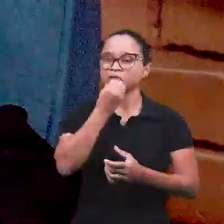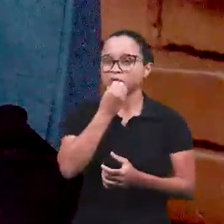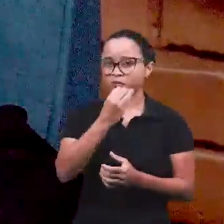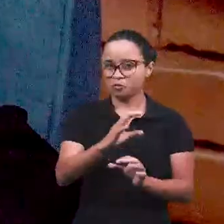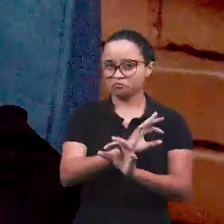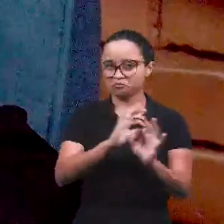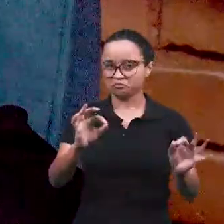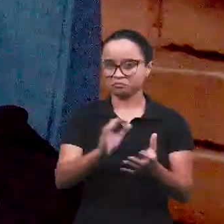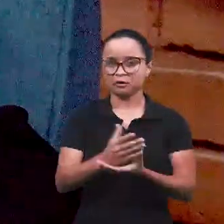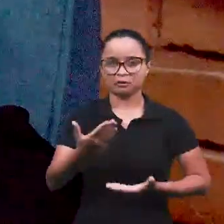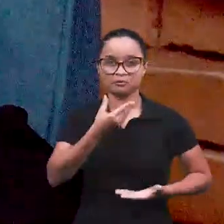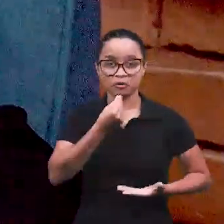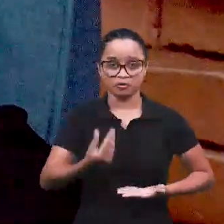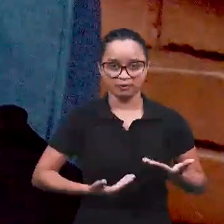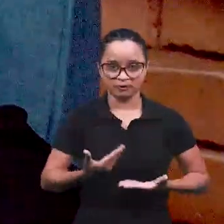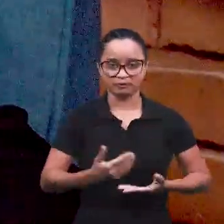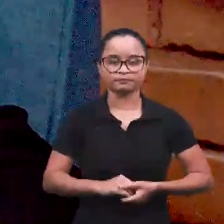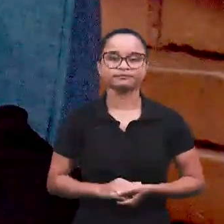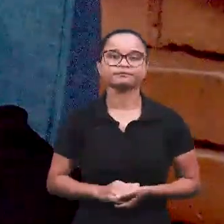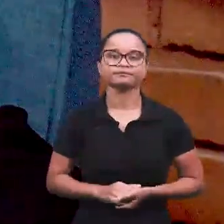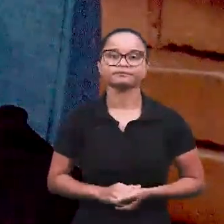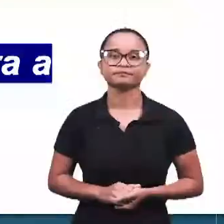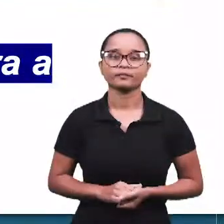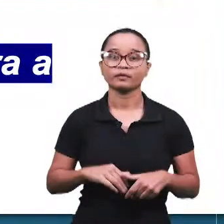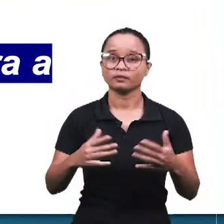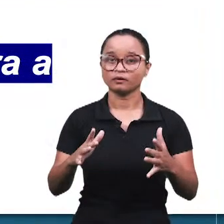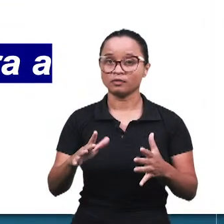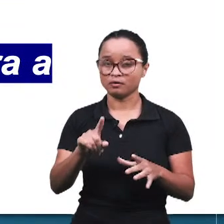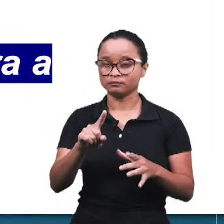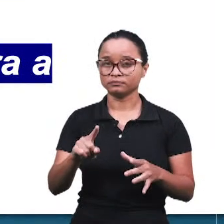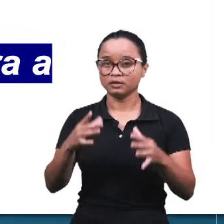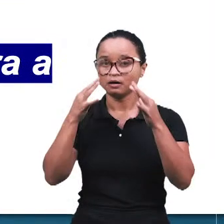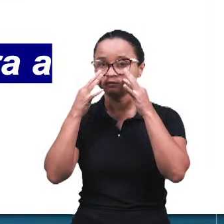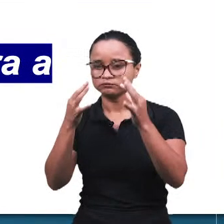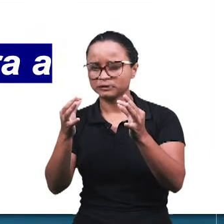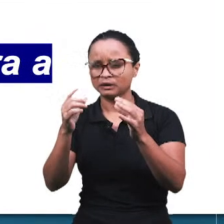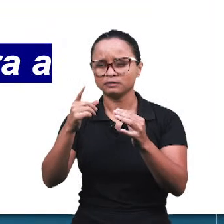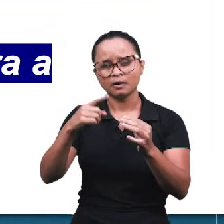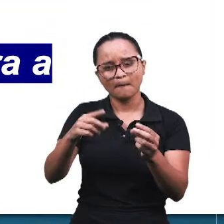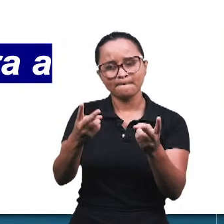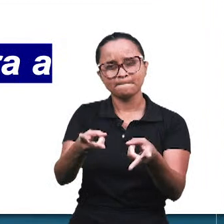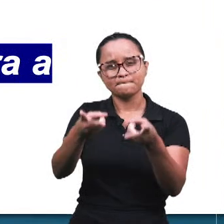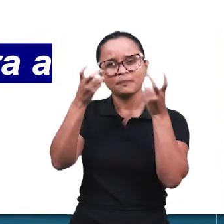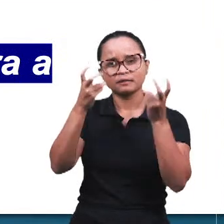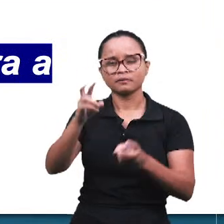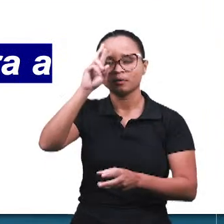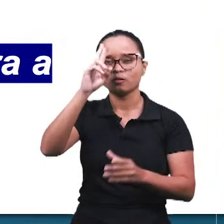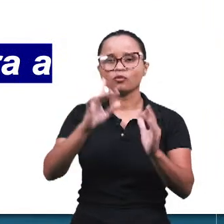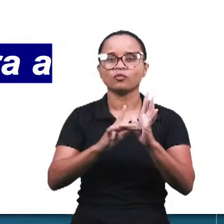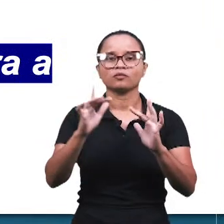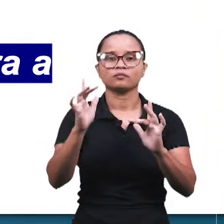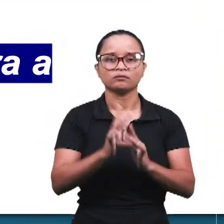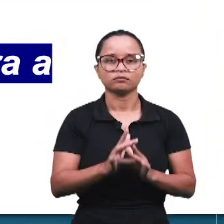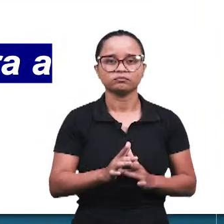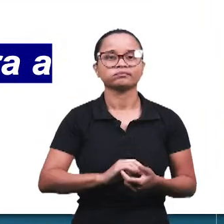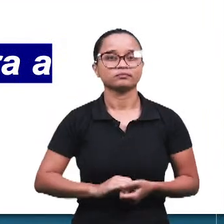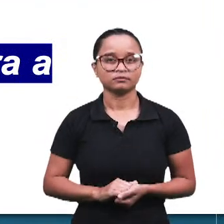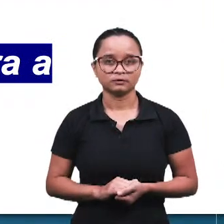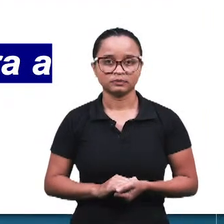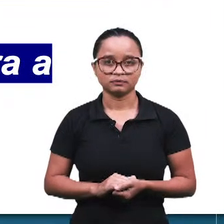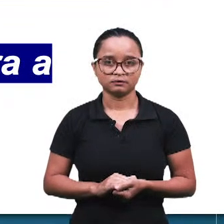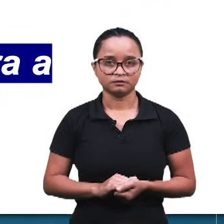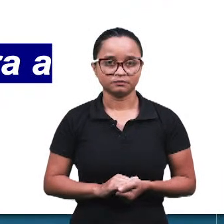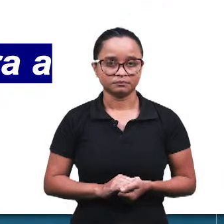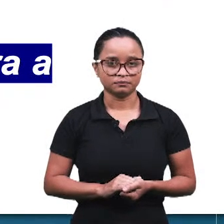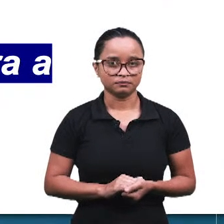frase muito bem colocada pelo nosso irmão, que diz assim: observamos que o Senhor Jesus refere-se